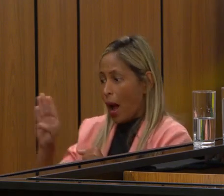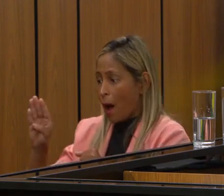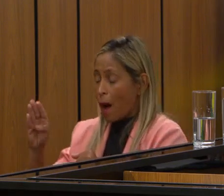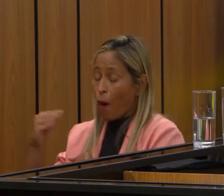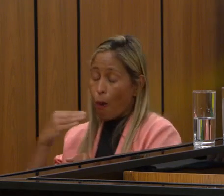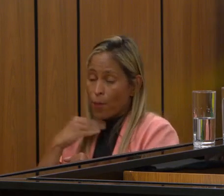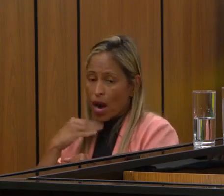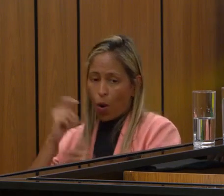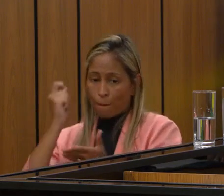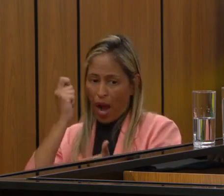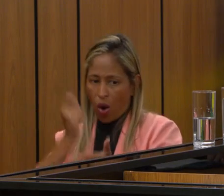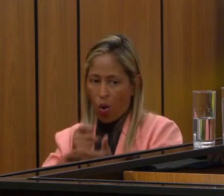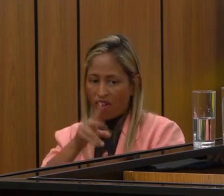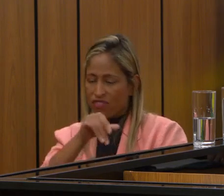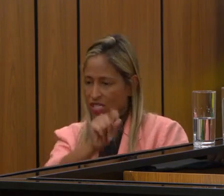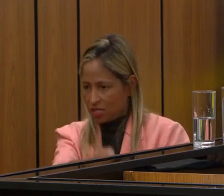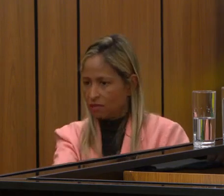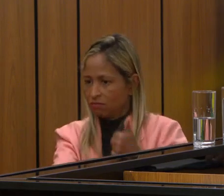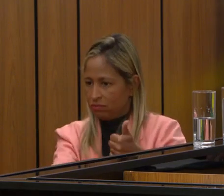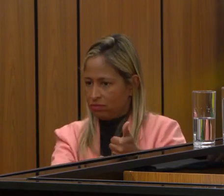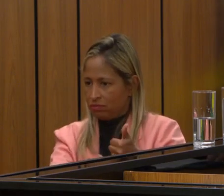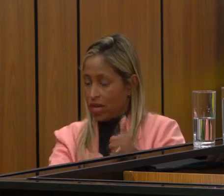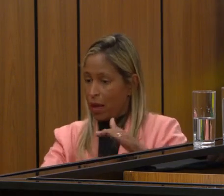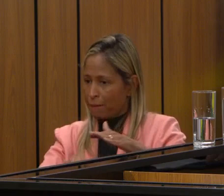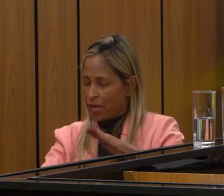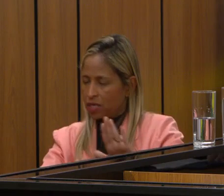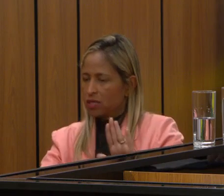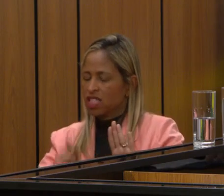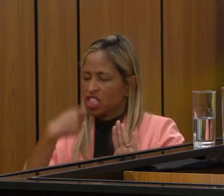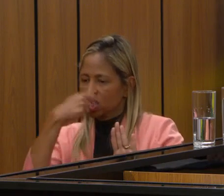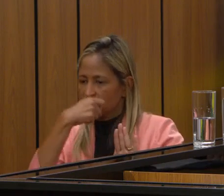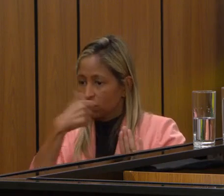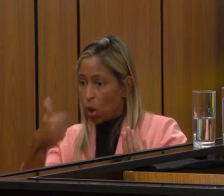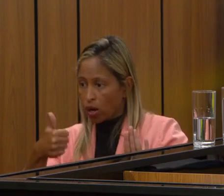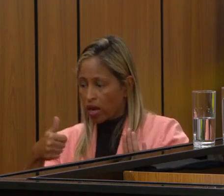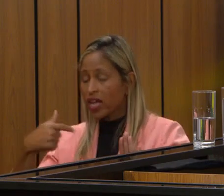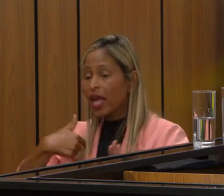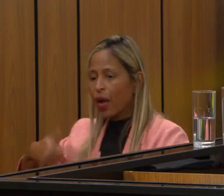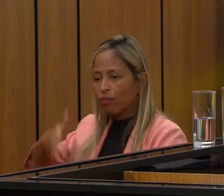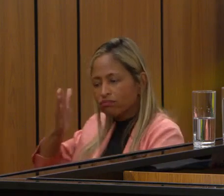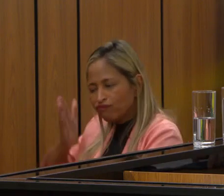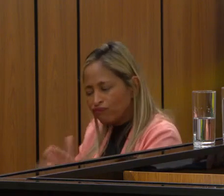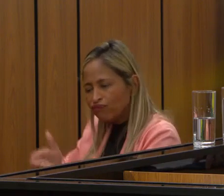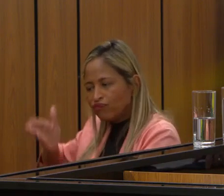negocio com a BV Financeira eu tento pagar me ver e